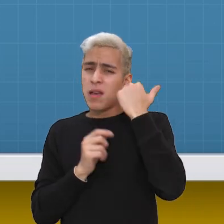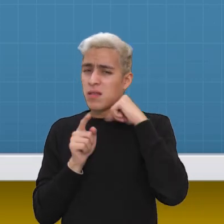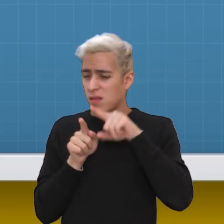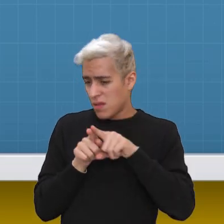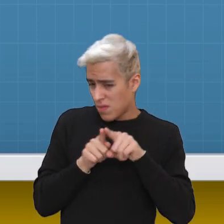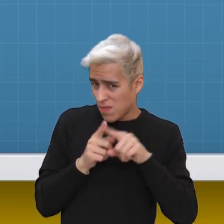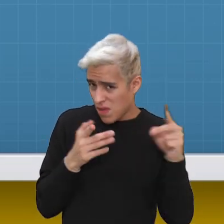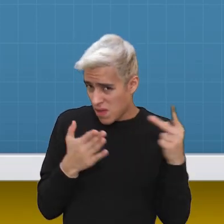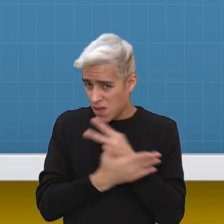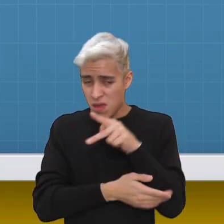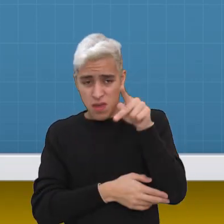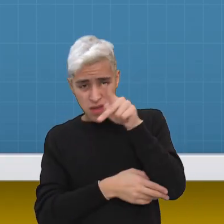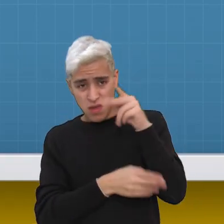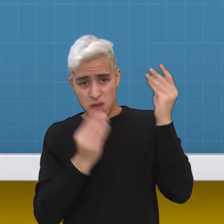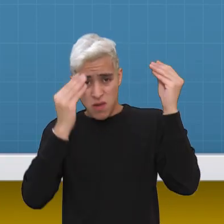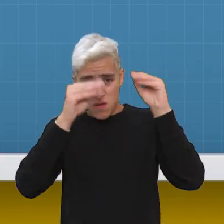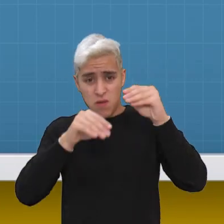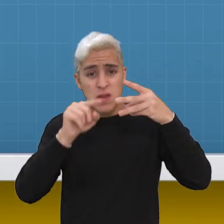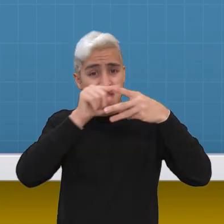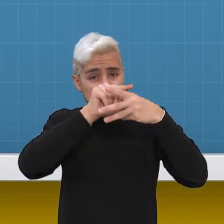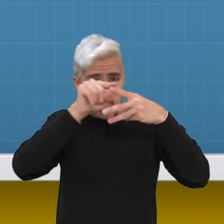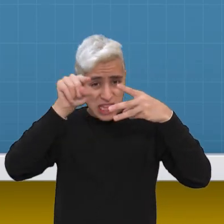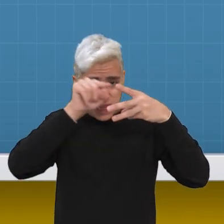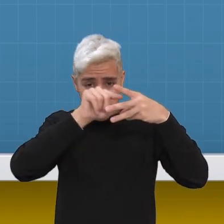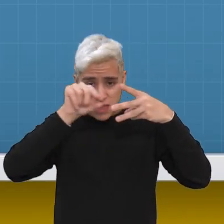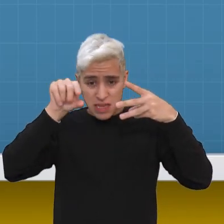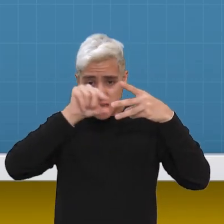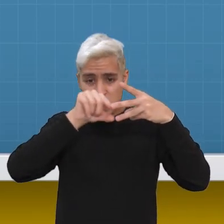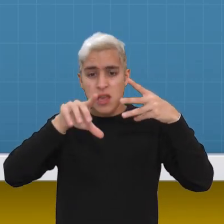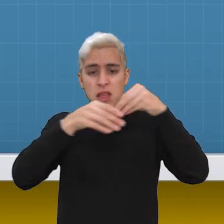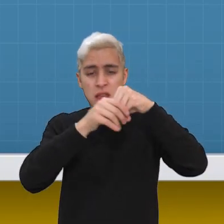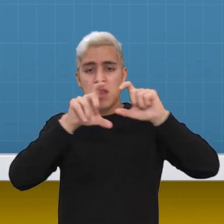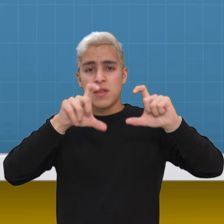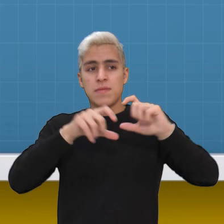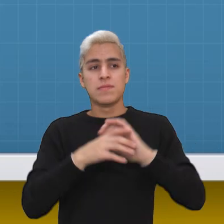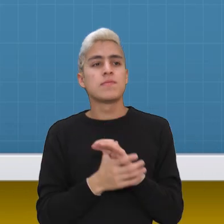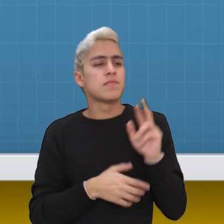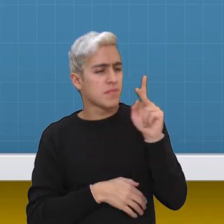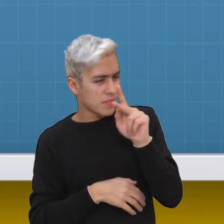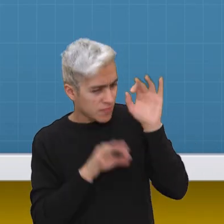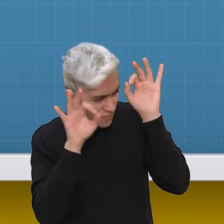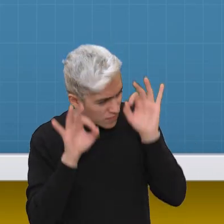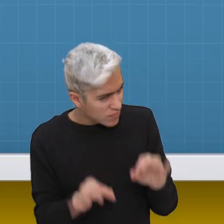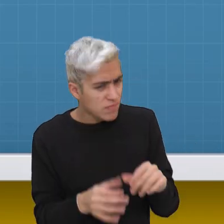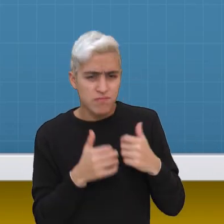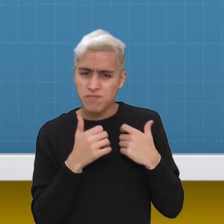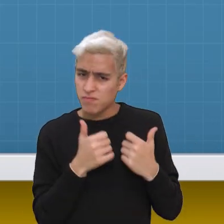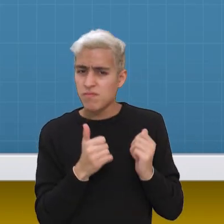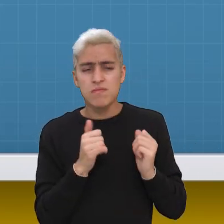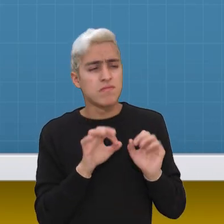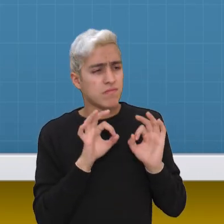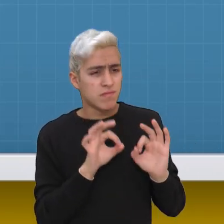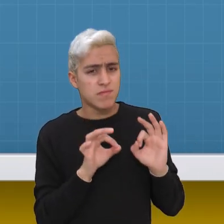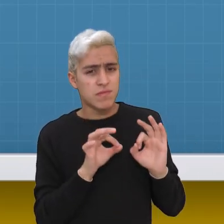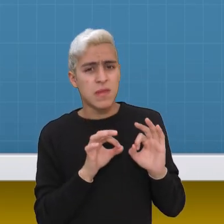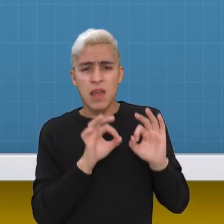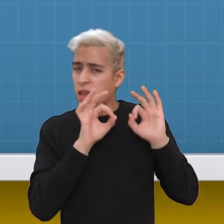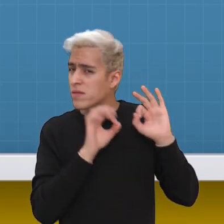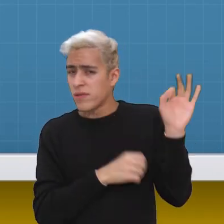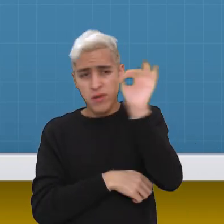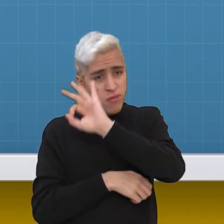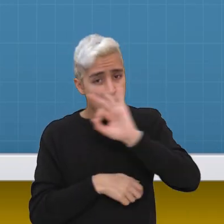dia, professora, ela colocou 3 linhas e disse que era uma estrofe. Tua professora acertou em cheio, é isso